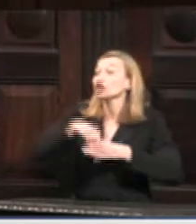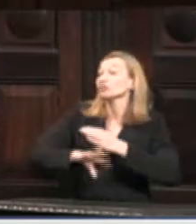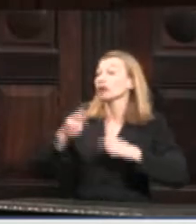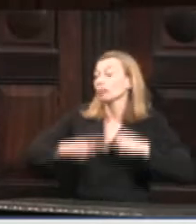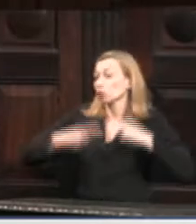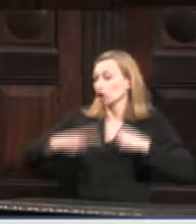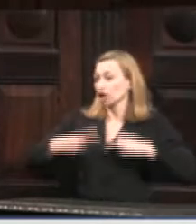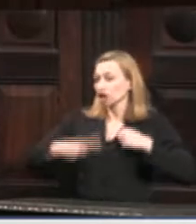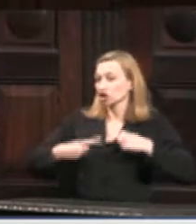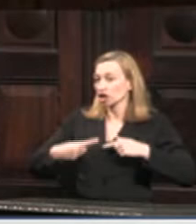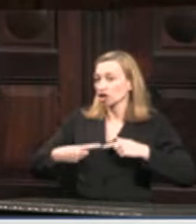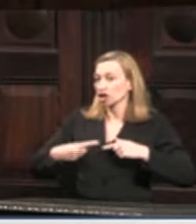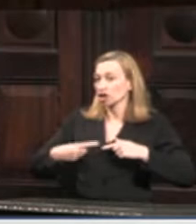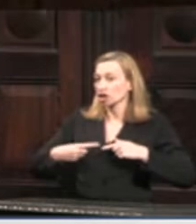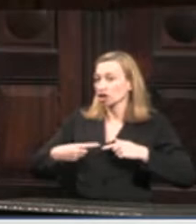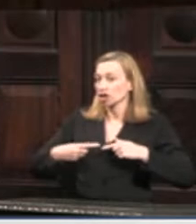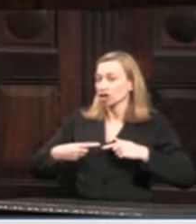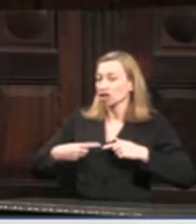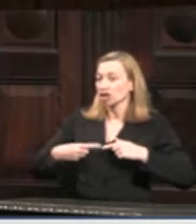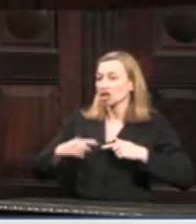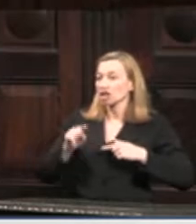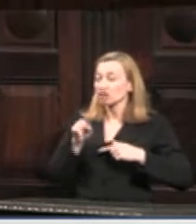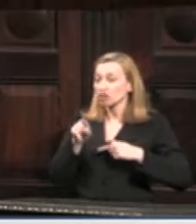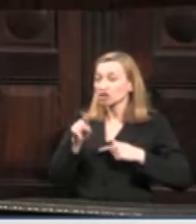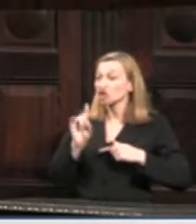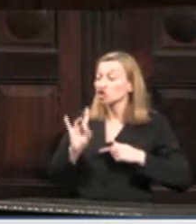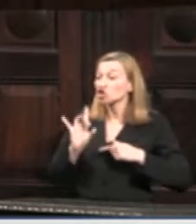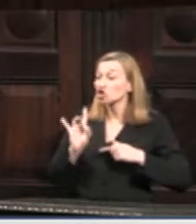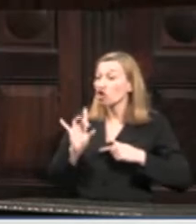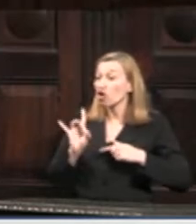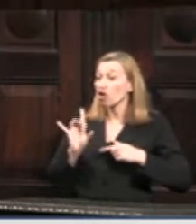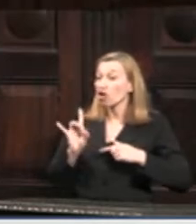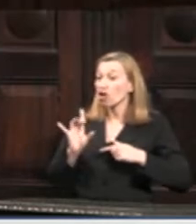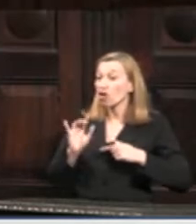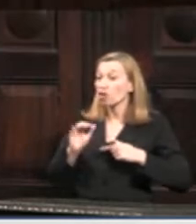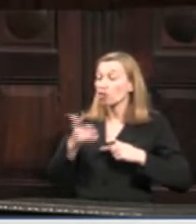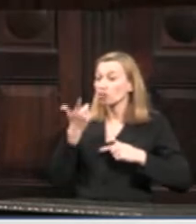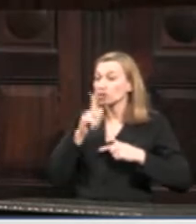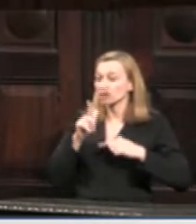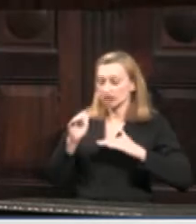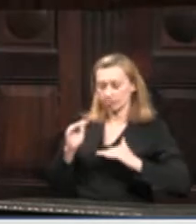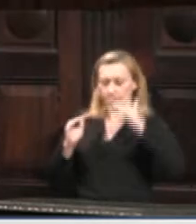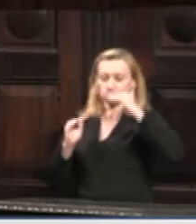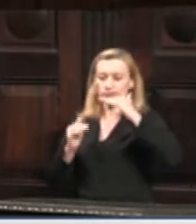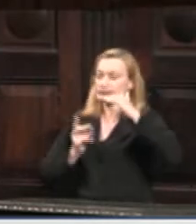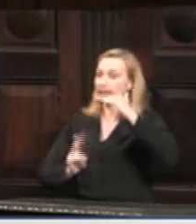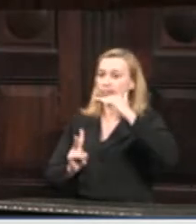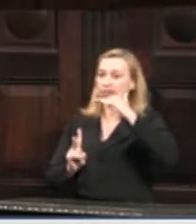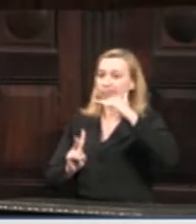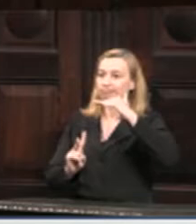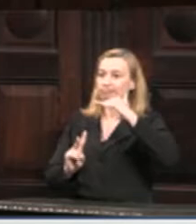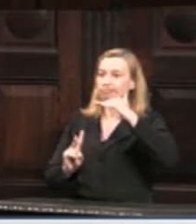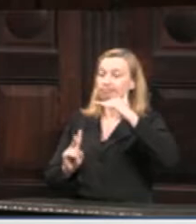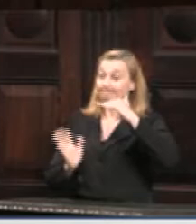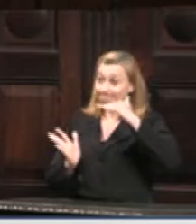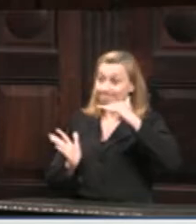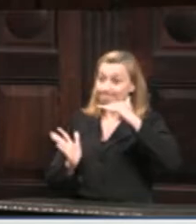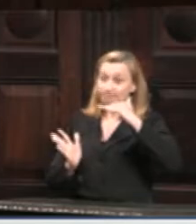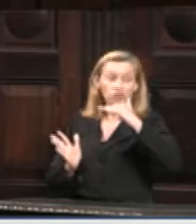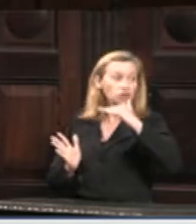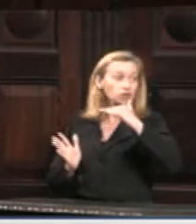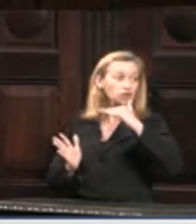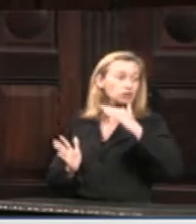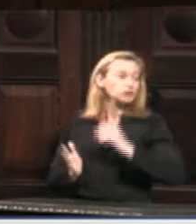minha trajetória política, é impossível você não ter